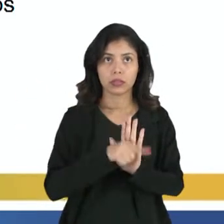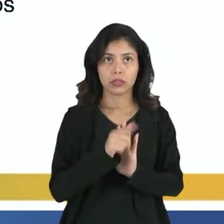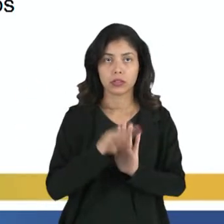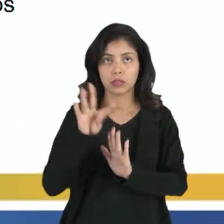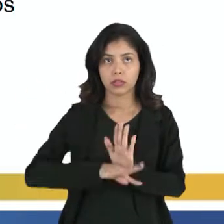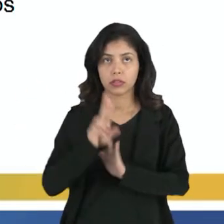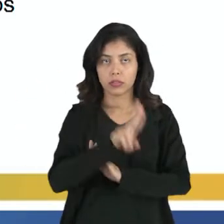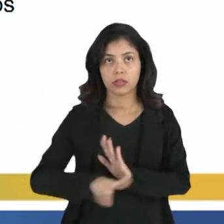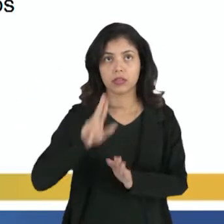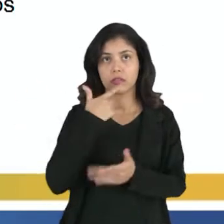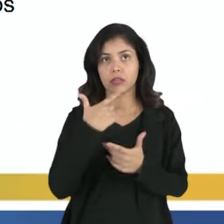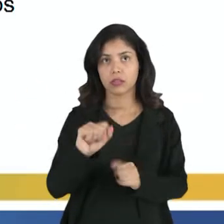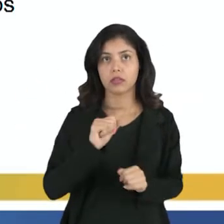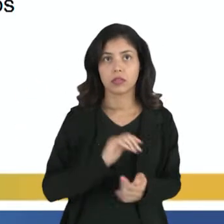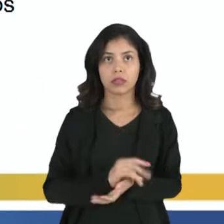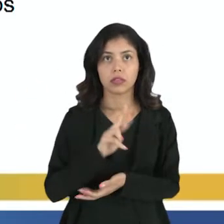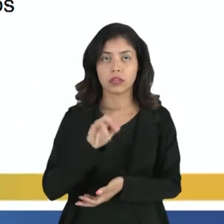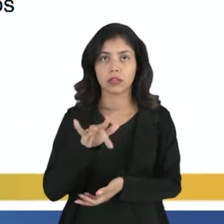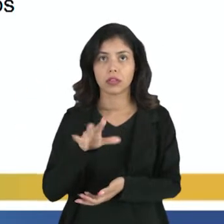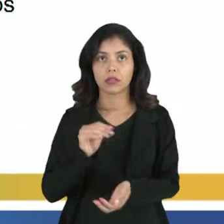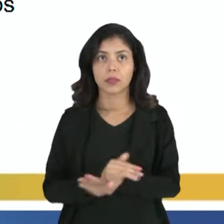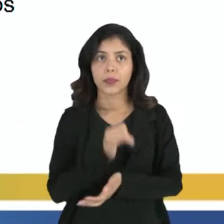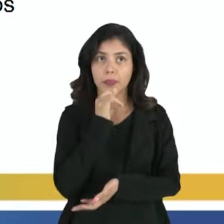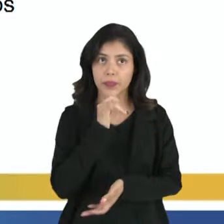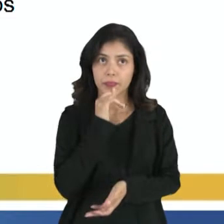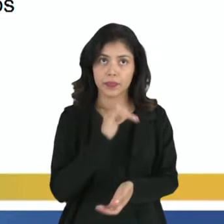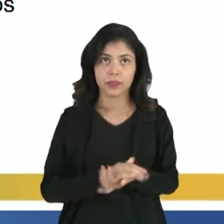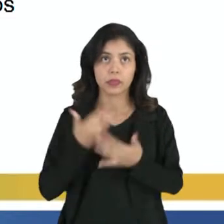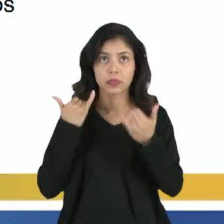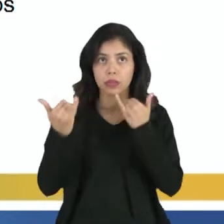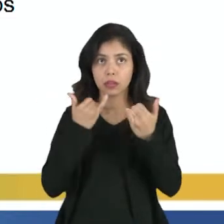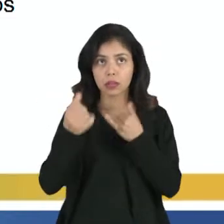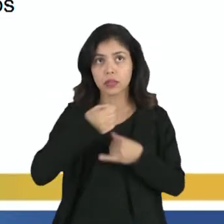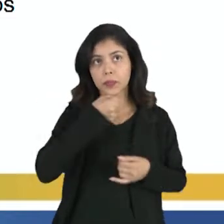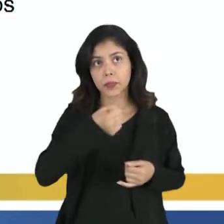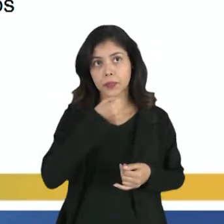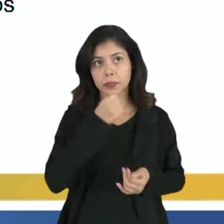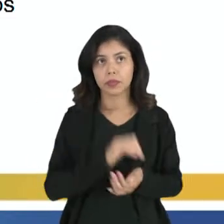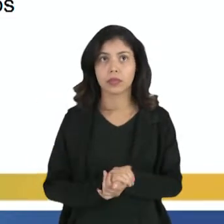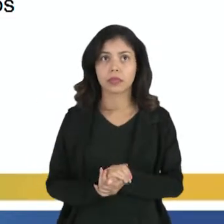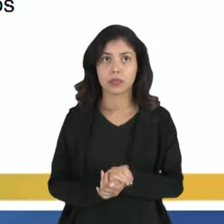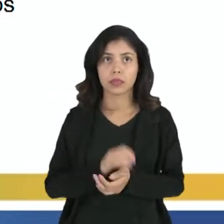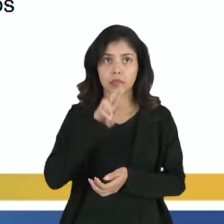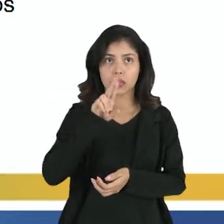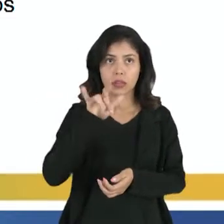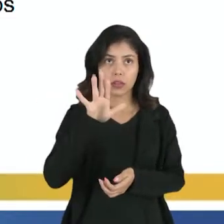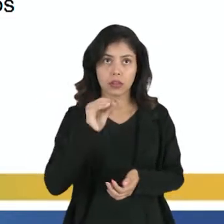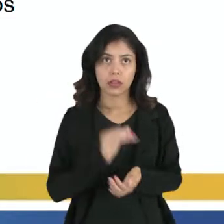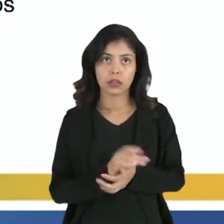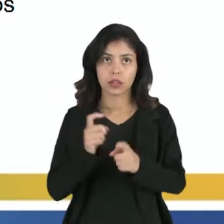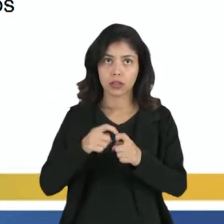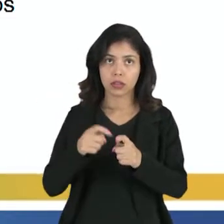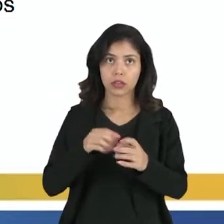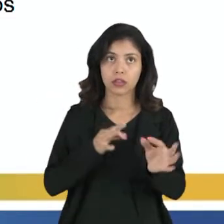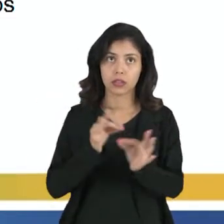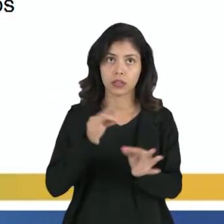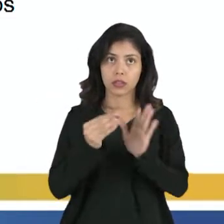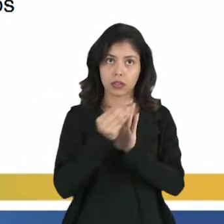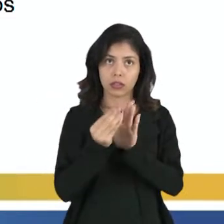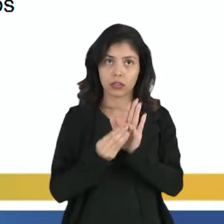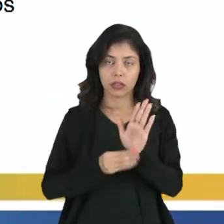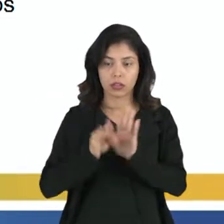muitos gêneros textuais utilizam a linguagem denotativa, por exemplo, notícias e reportagens, bulas de remédio, manuais